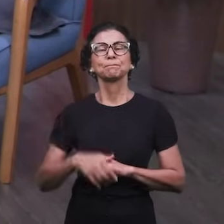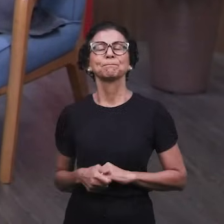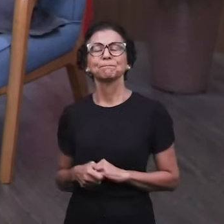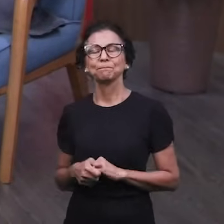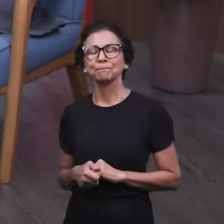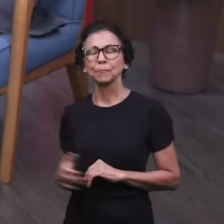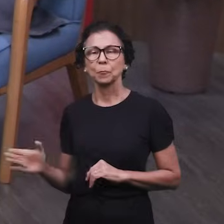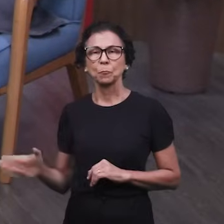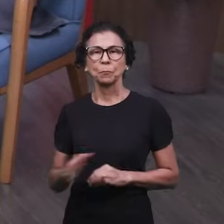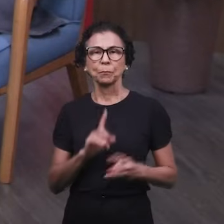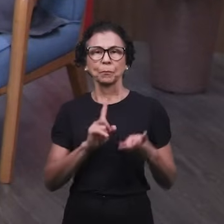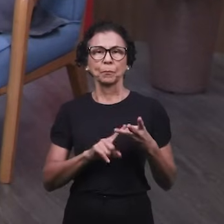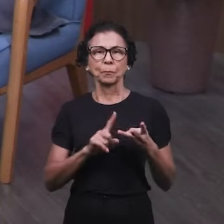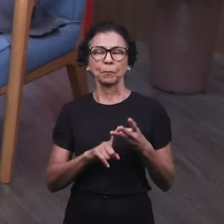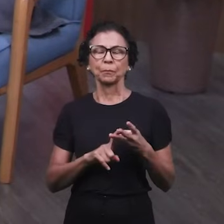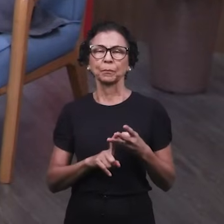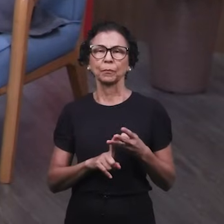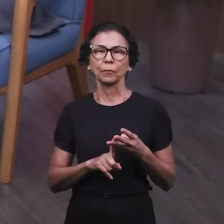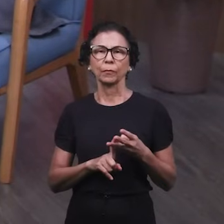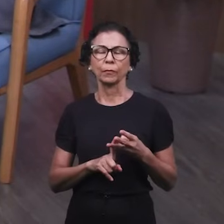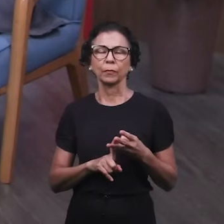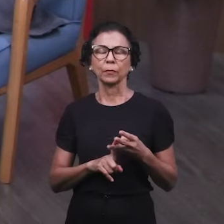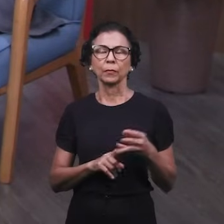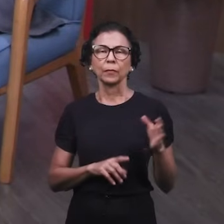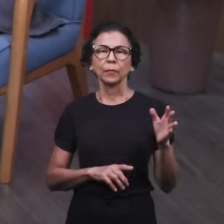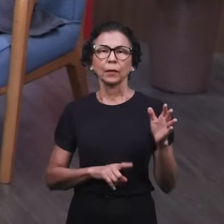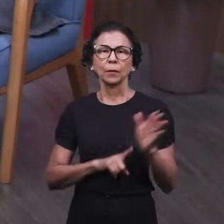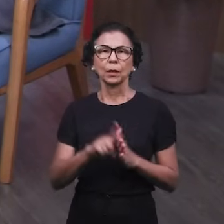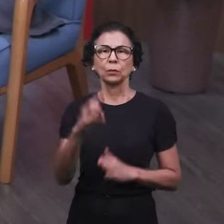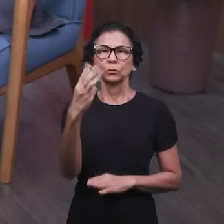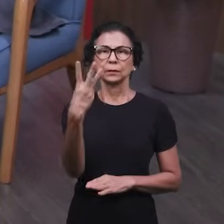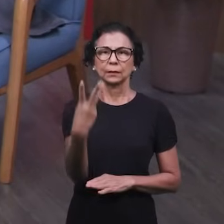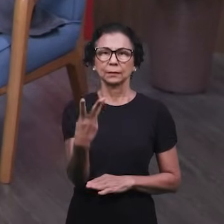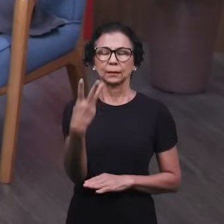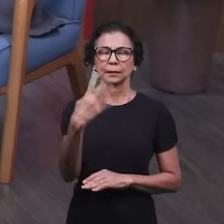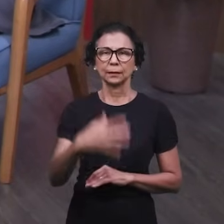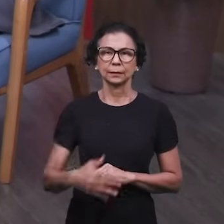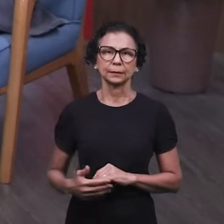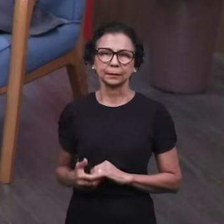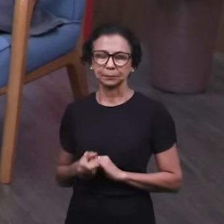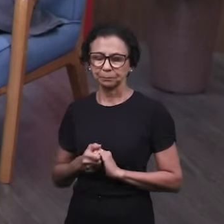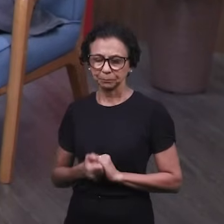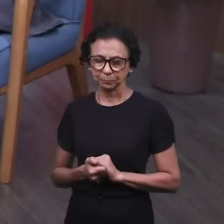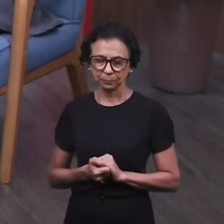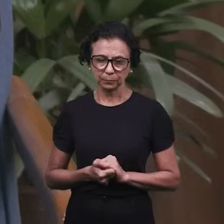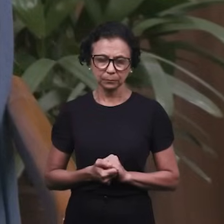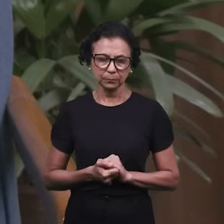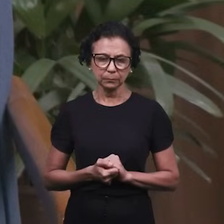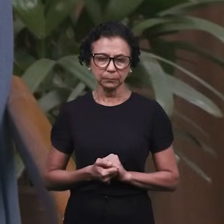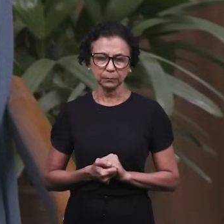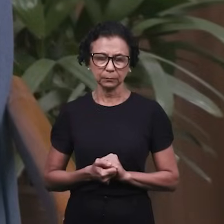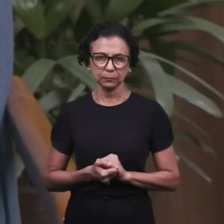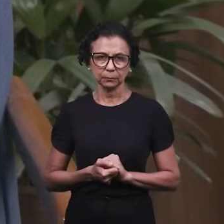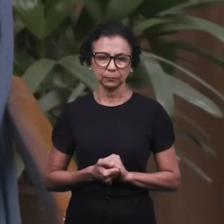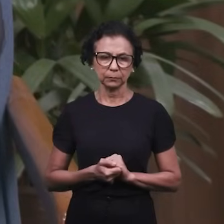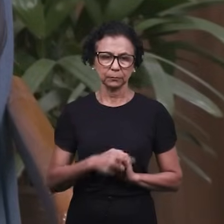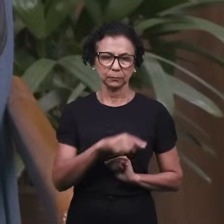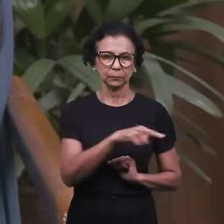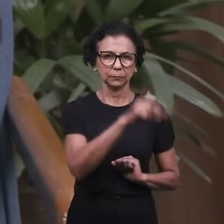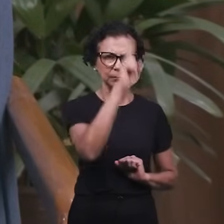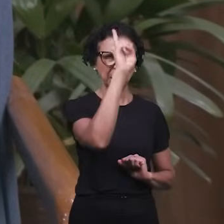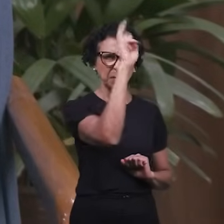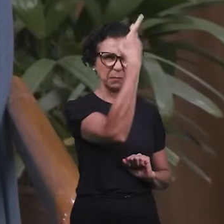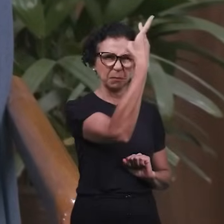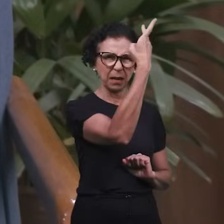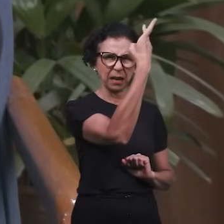pergunta. A terceira pergunta ela está na esteira do seguinte: o mundo em rebelião,